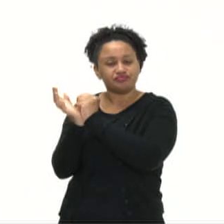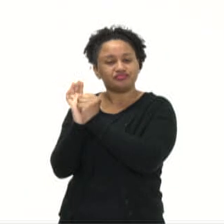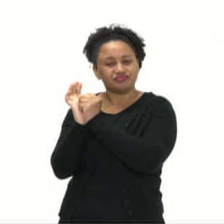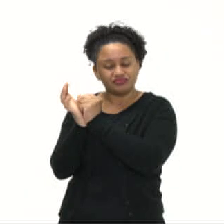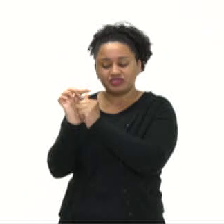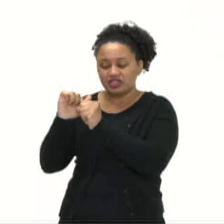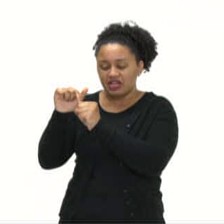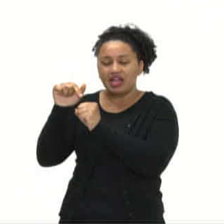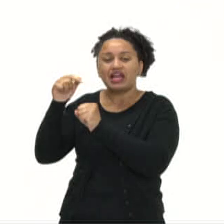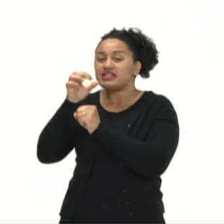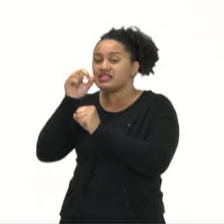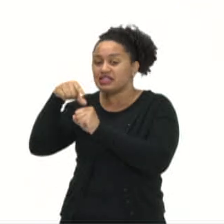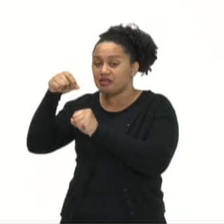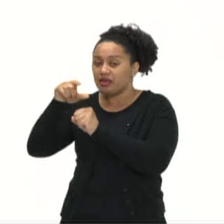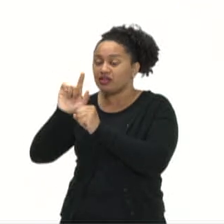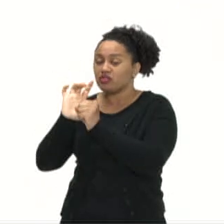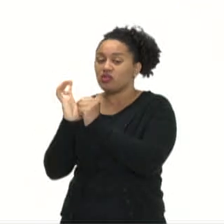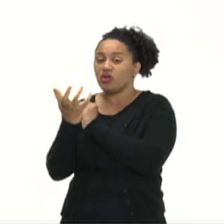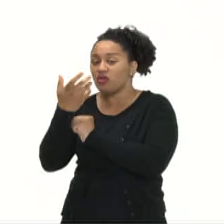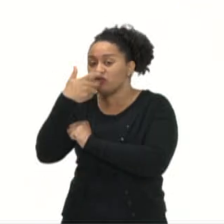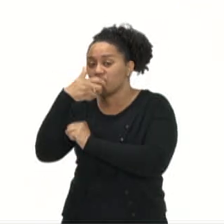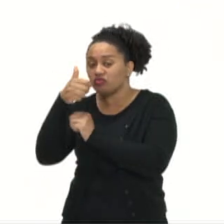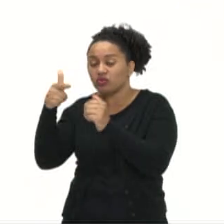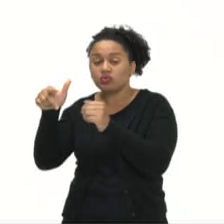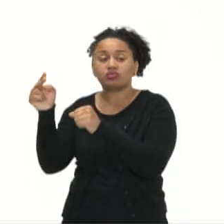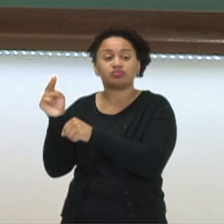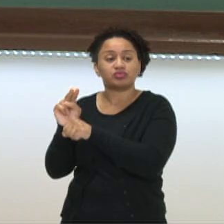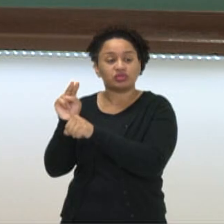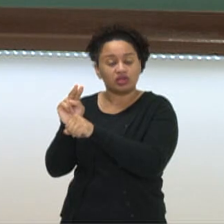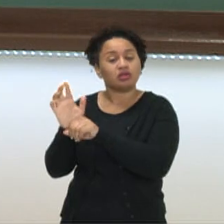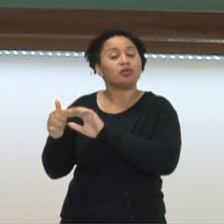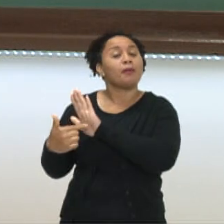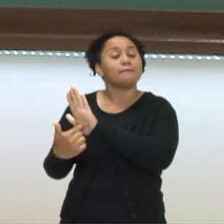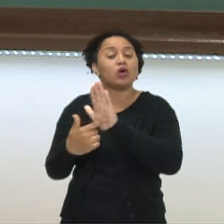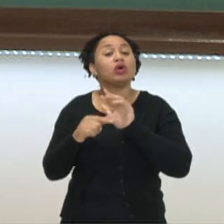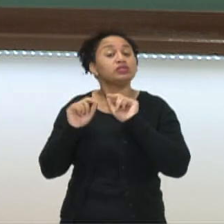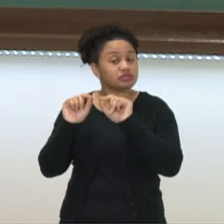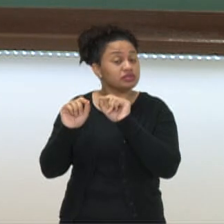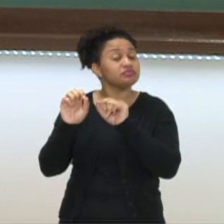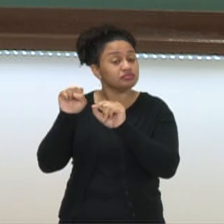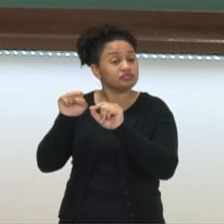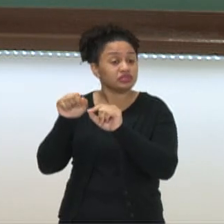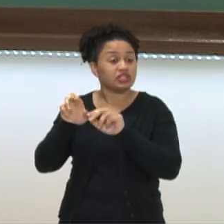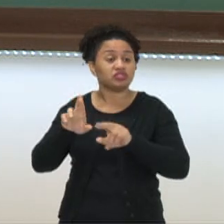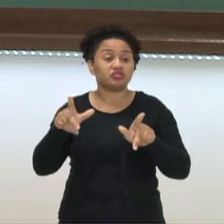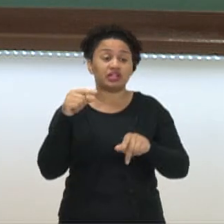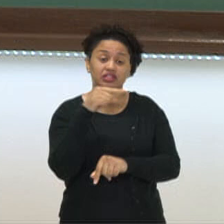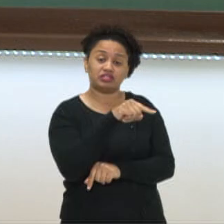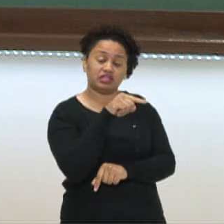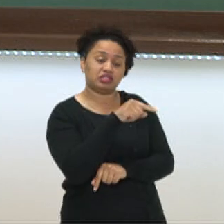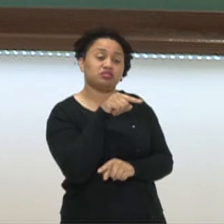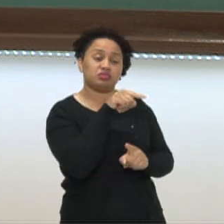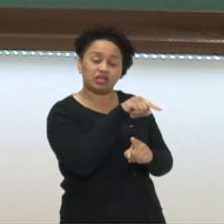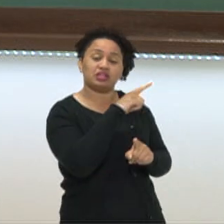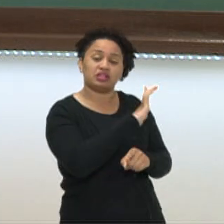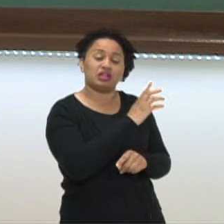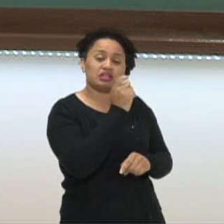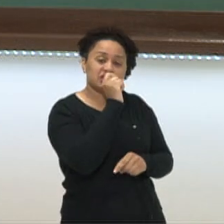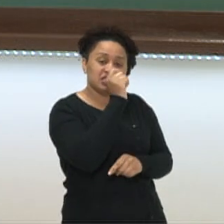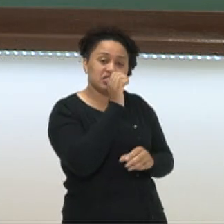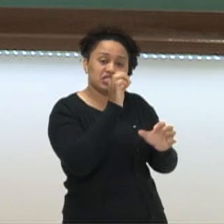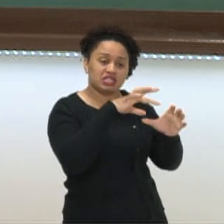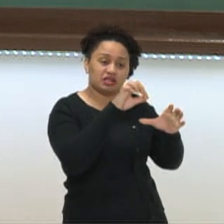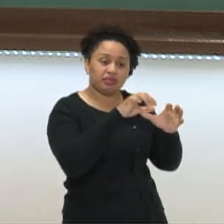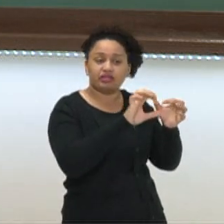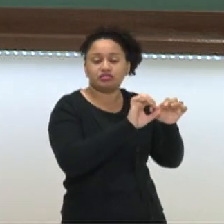exemplo de angiosperma que está mostrando para nós o quê? Exatamente o contrário da gimnosperma. Não é uma